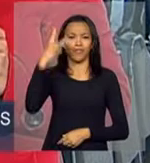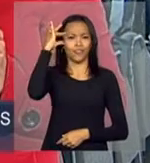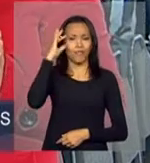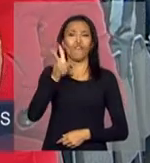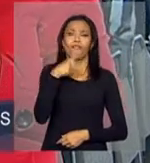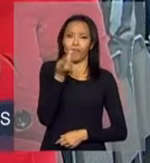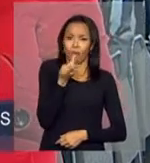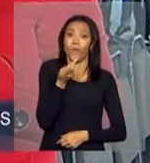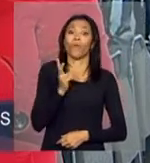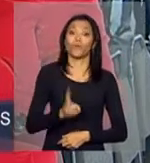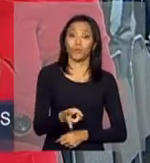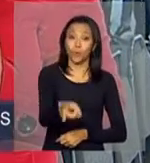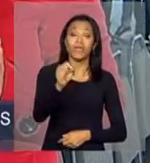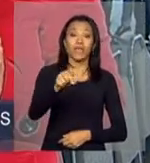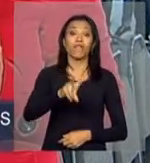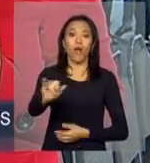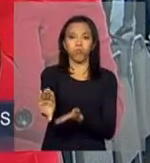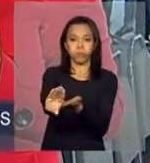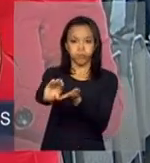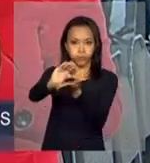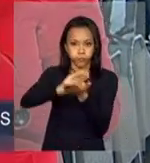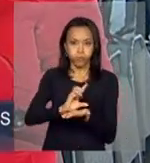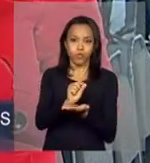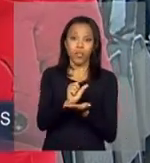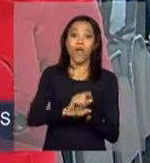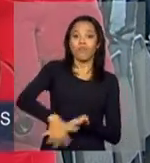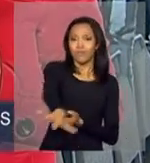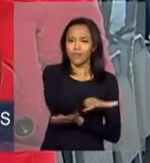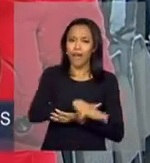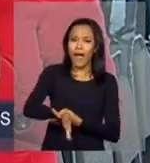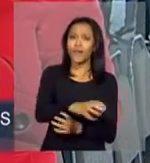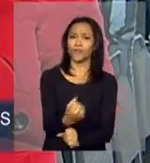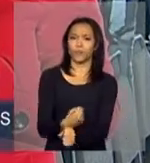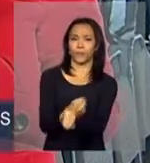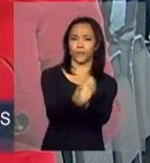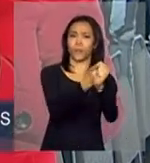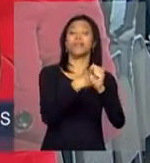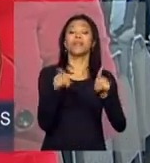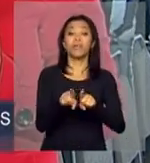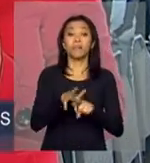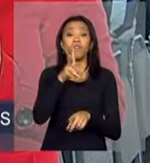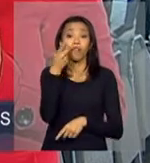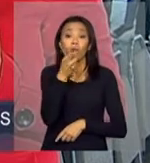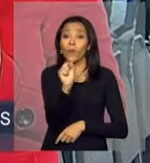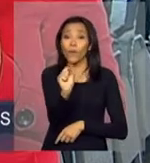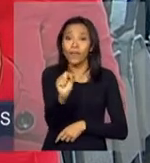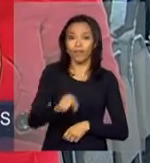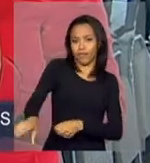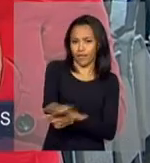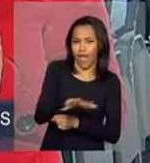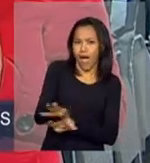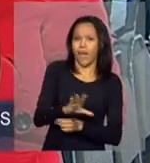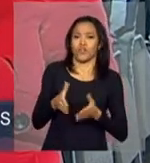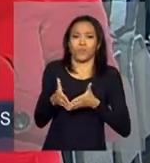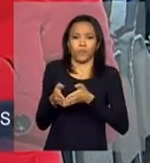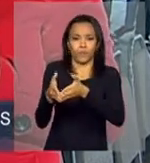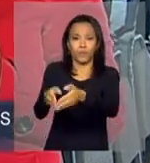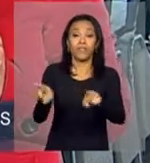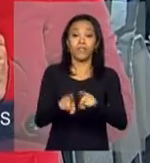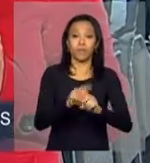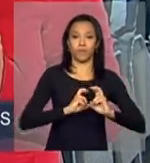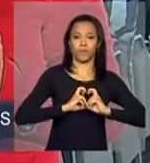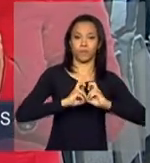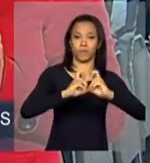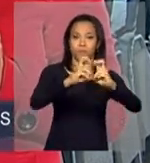país vai receber os maiores investimentos na área de infraestrutura e citou exemplos na área de portos e também